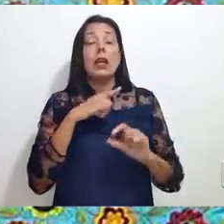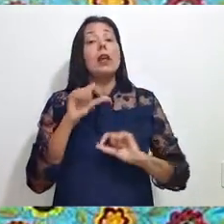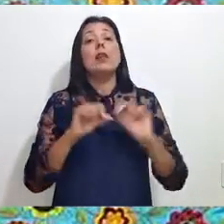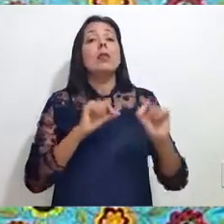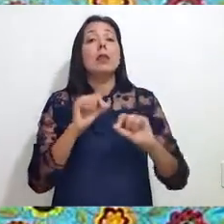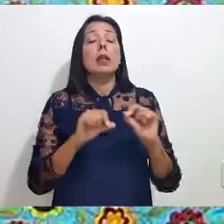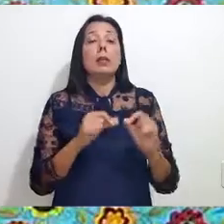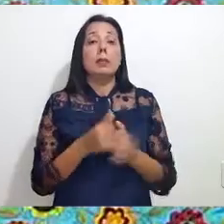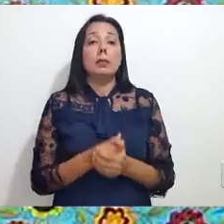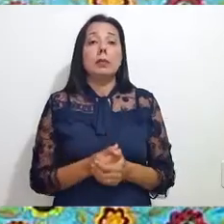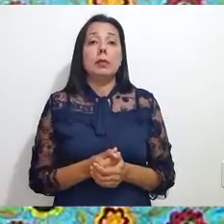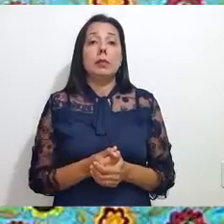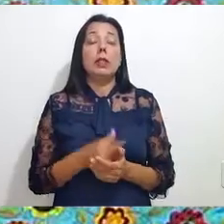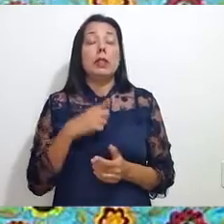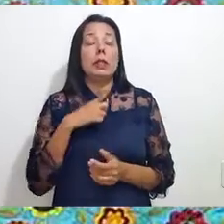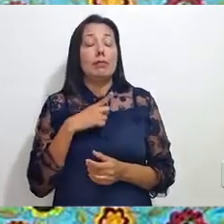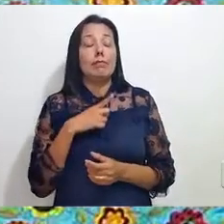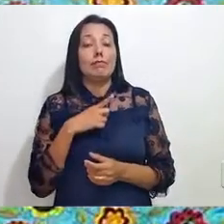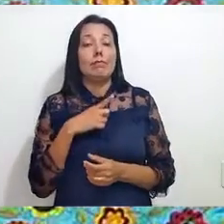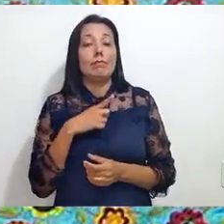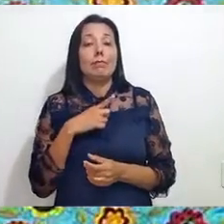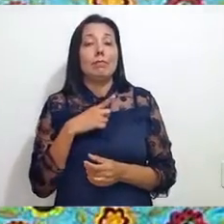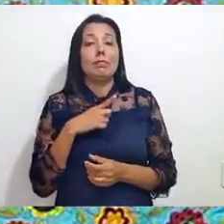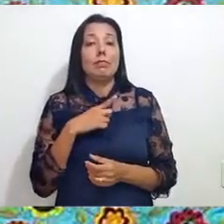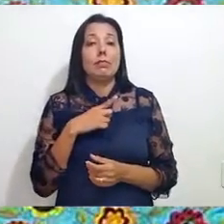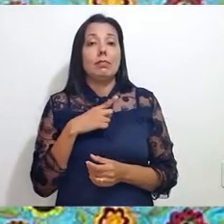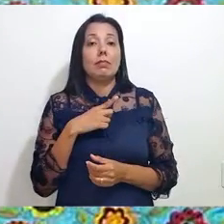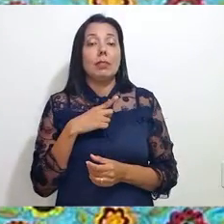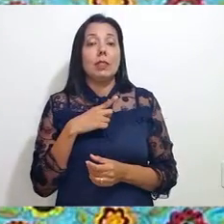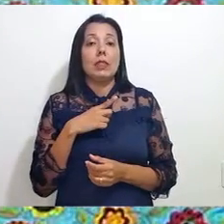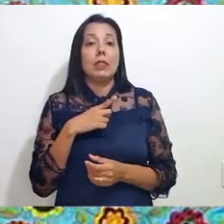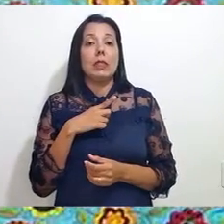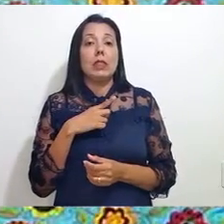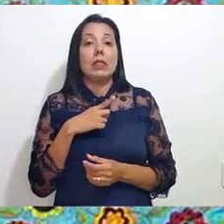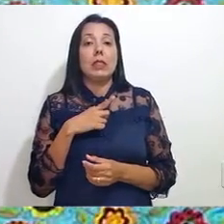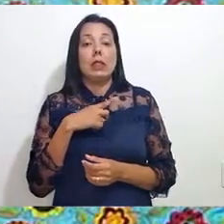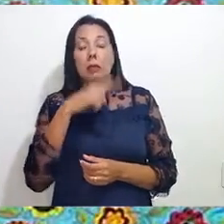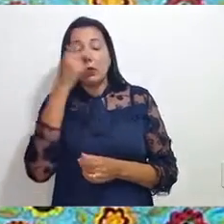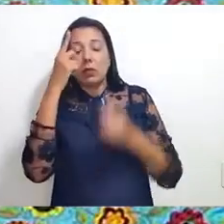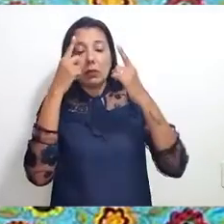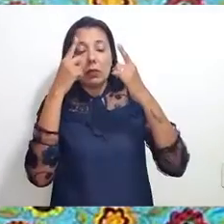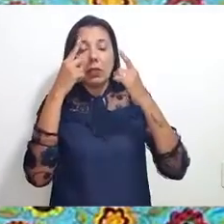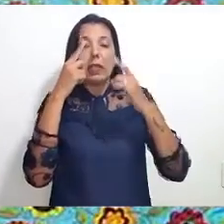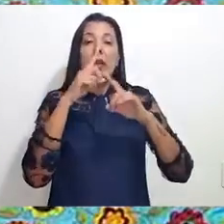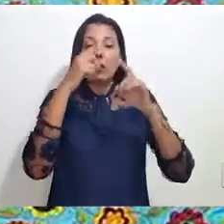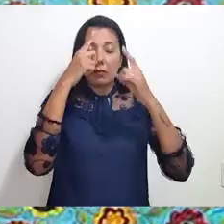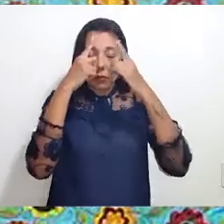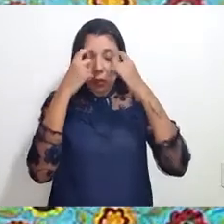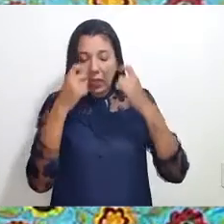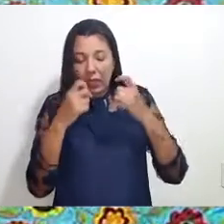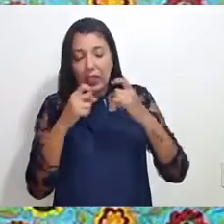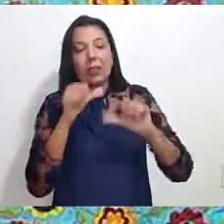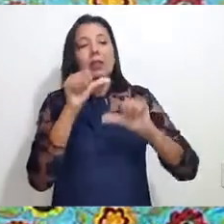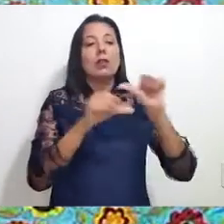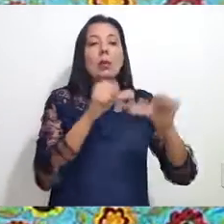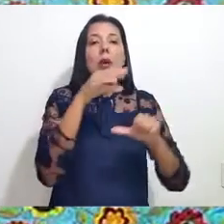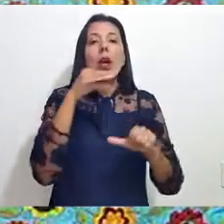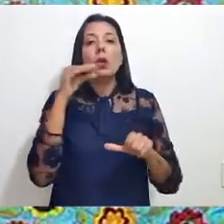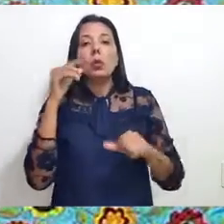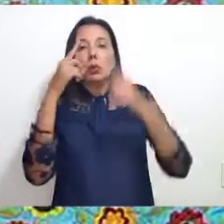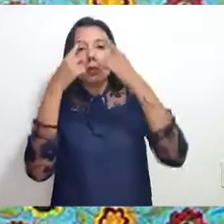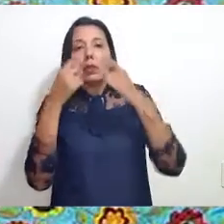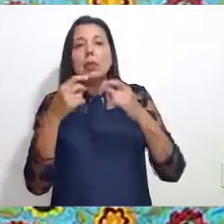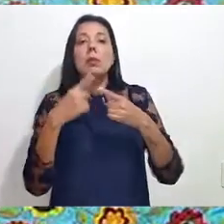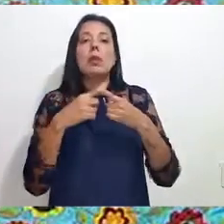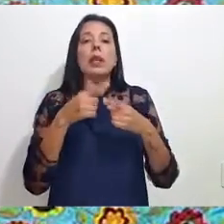essas crianças de hoje que são abusadas também são as mulheres também abusadas pelos seus companheiros mais